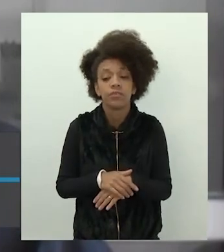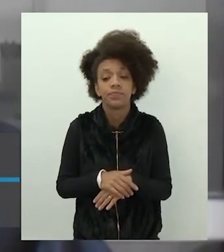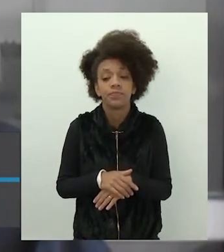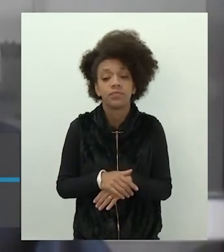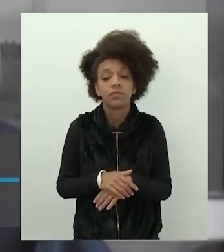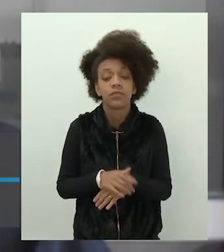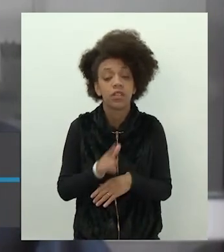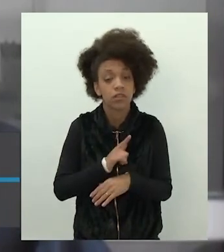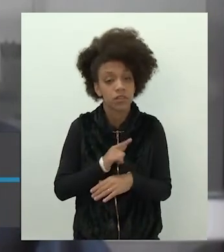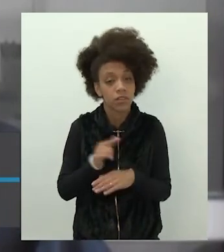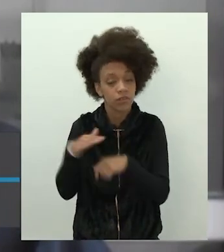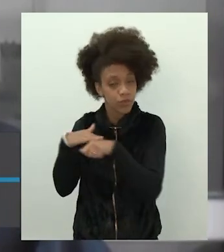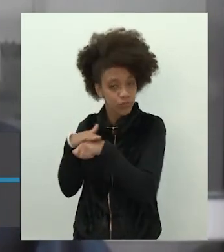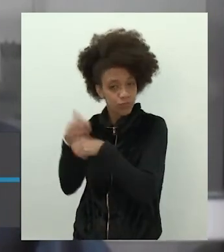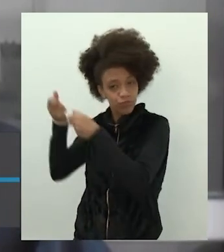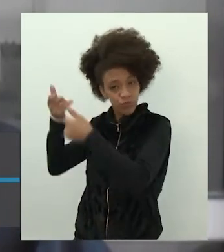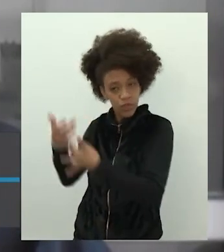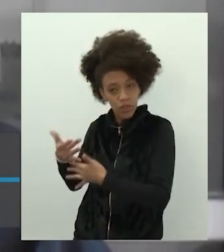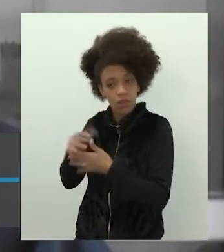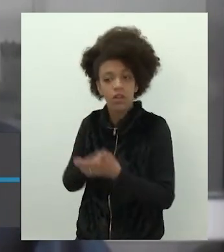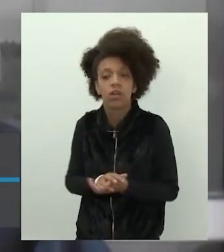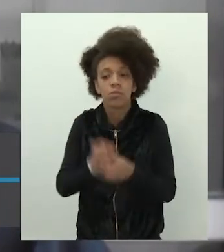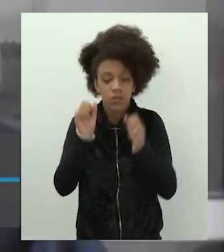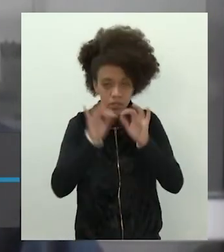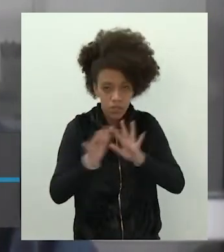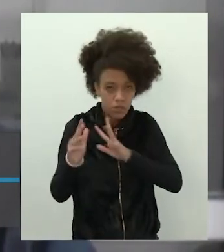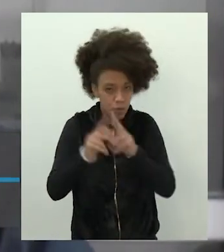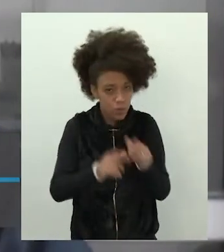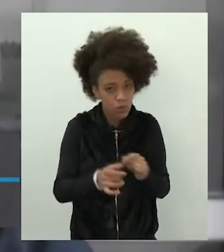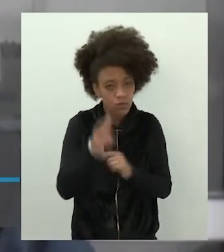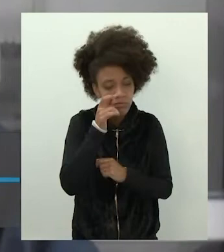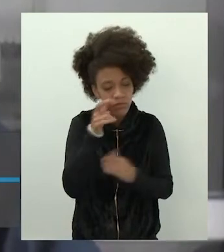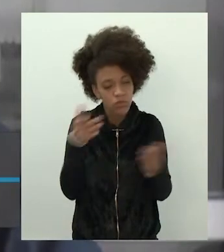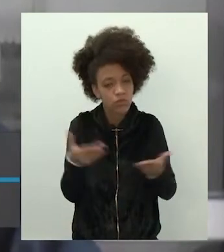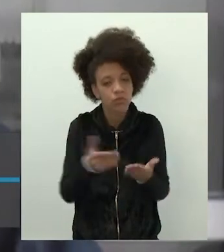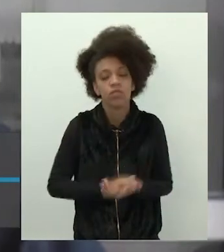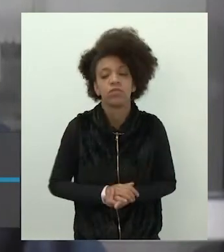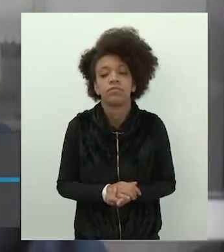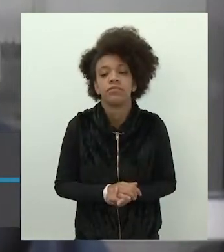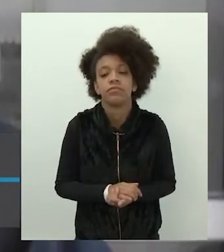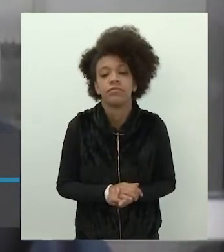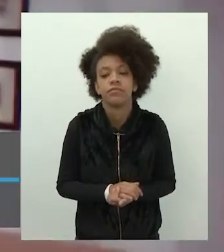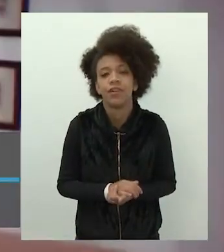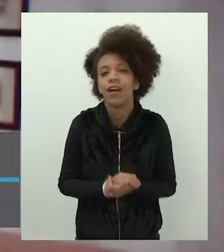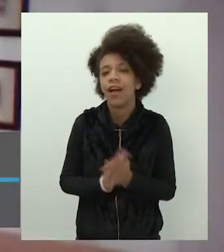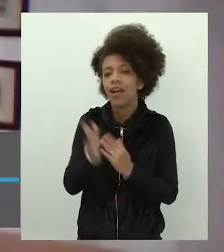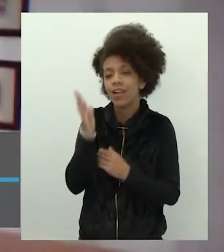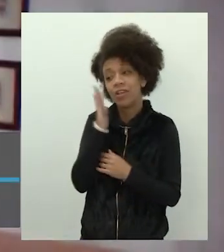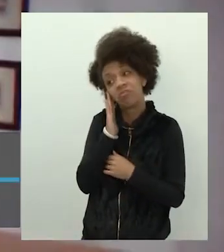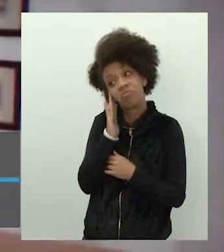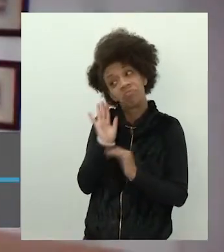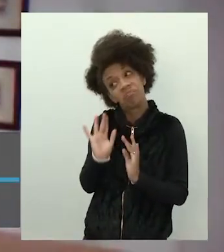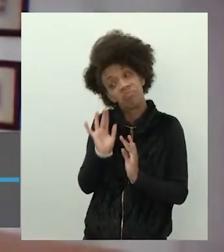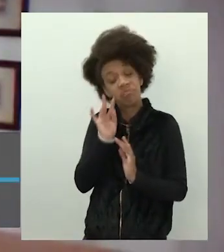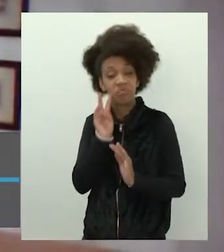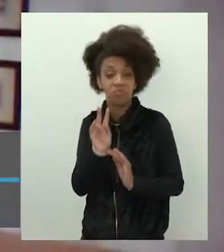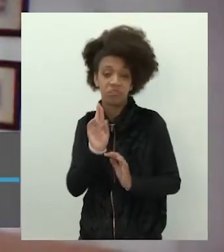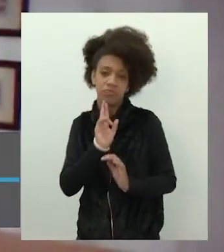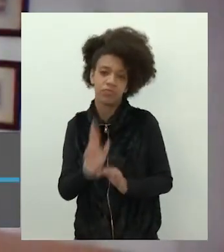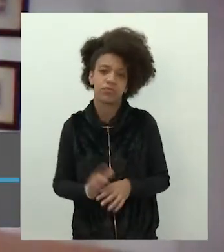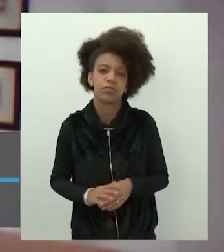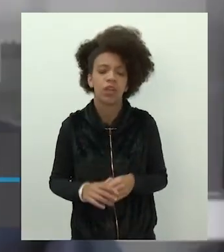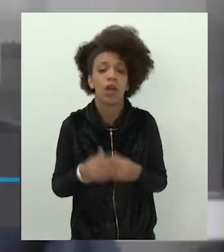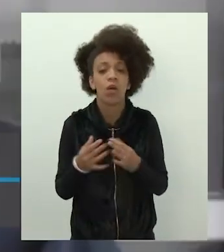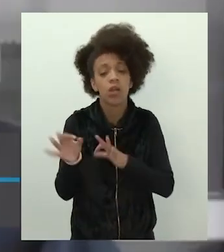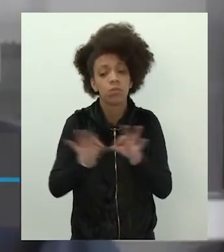tivemos aqui no chat, eu vou aproveitar também para esclarecer para toda a audiência de hoje. Vamos ver se eu sei responder. Eu vou falar um pouquinho sobre o